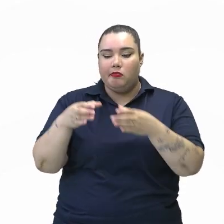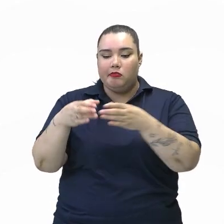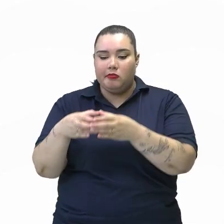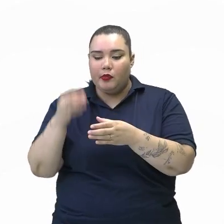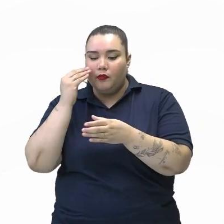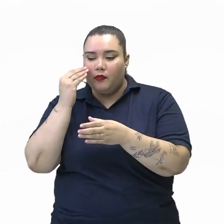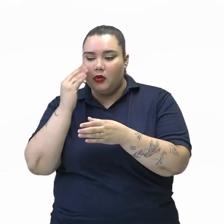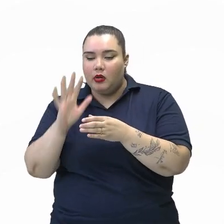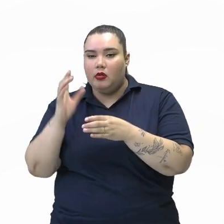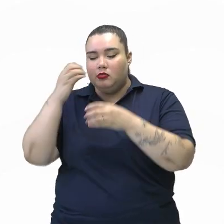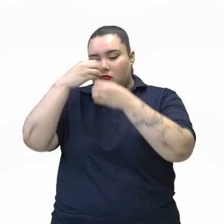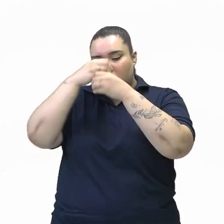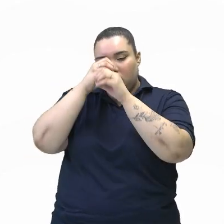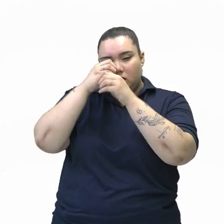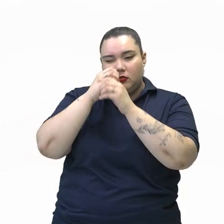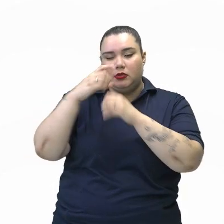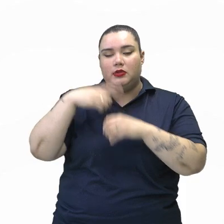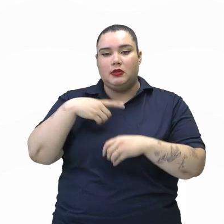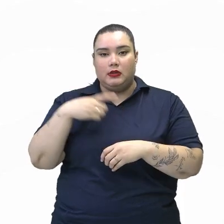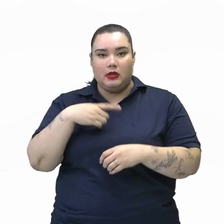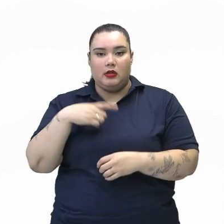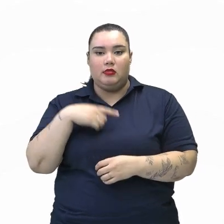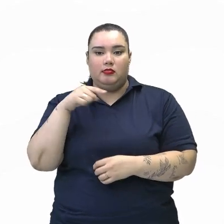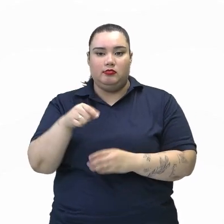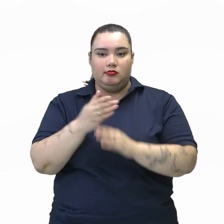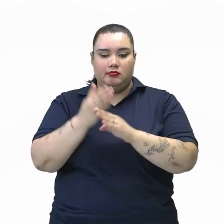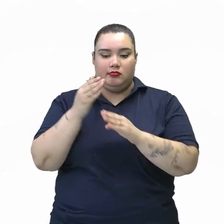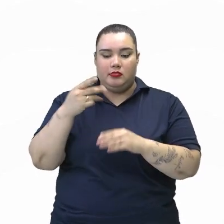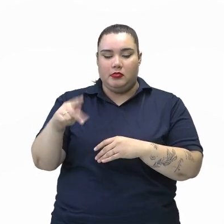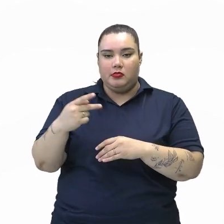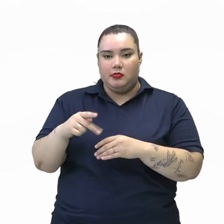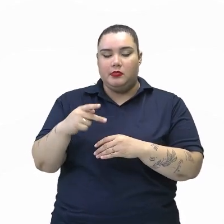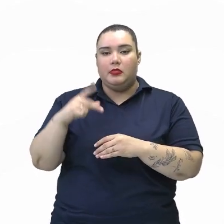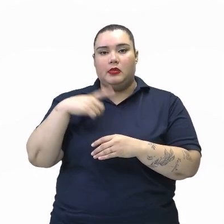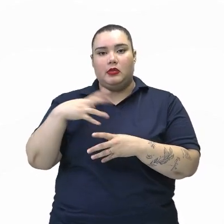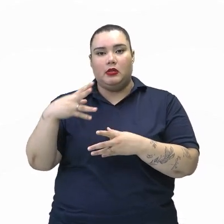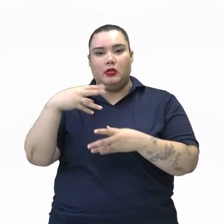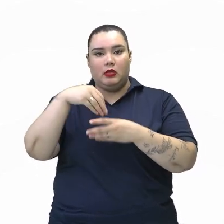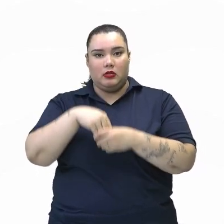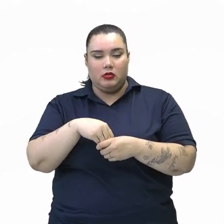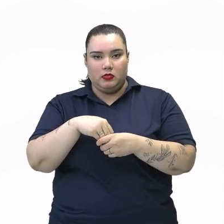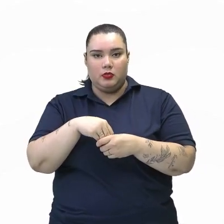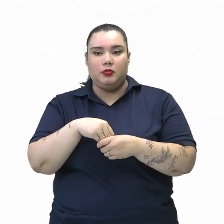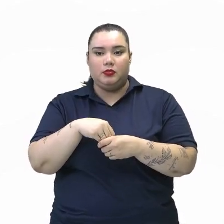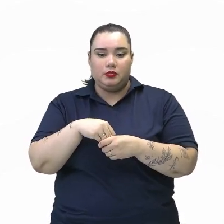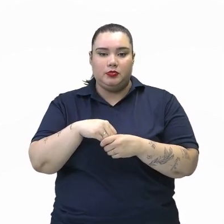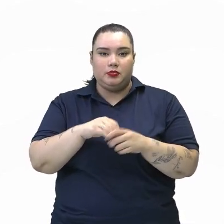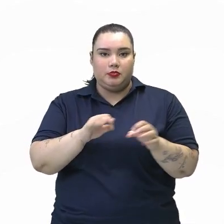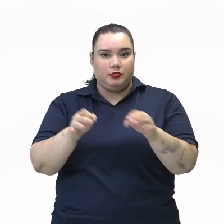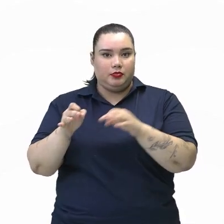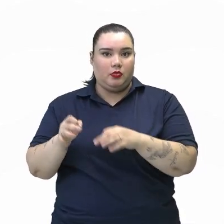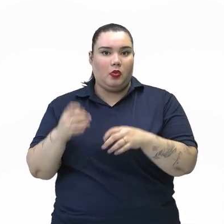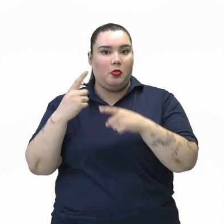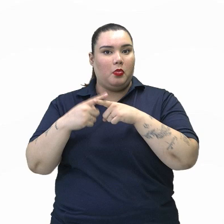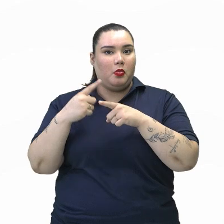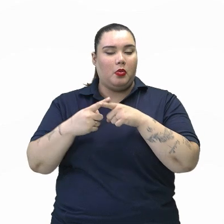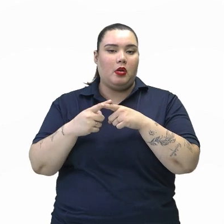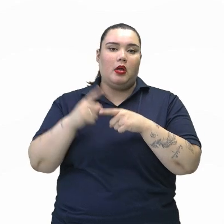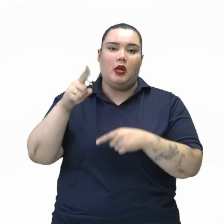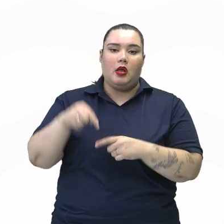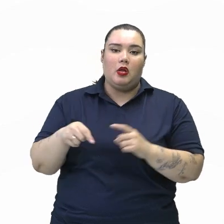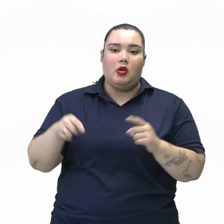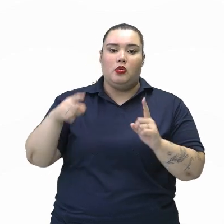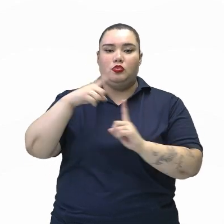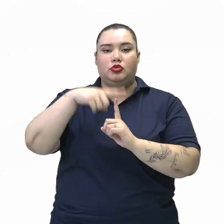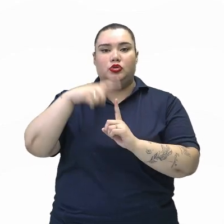e coloca no microscópio, nós temos bastante desse indivíduo aí contido em água, né? Porque ele é um indivíduo de